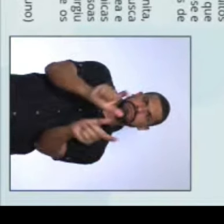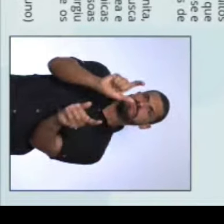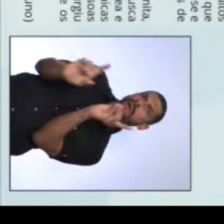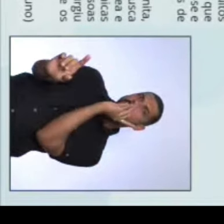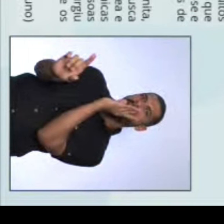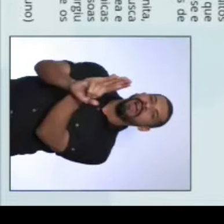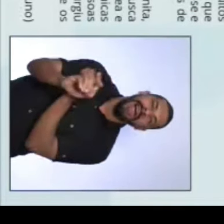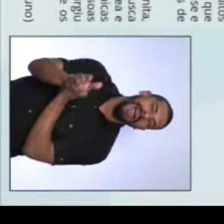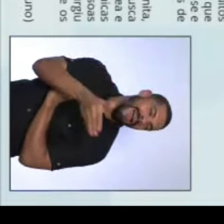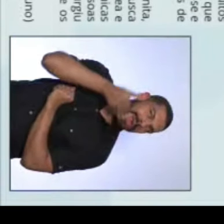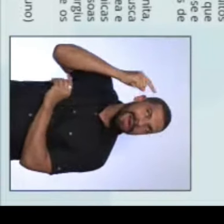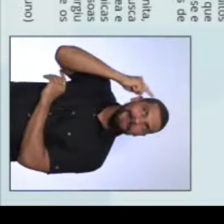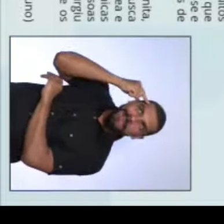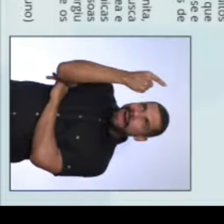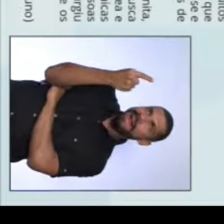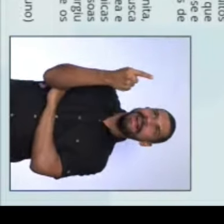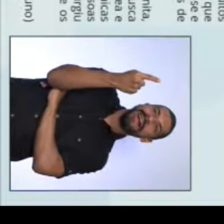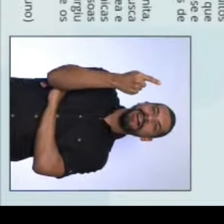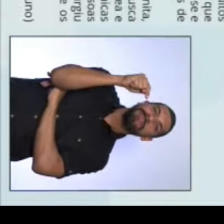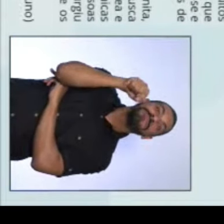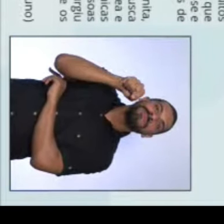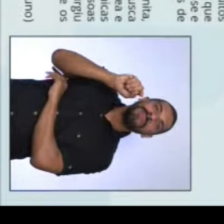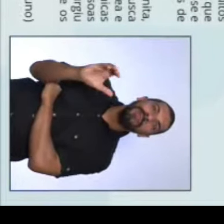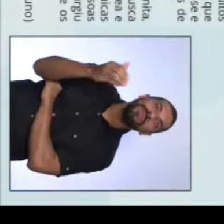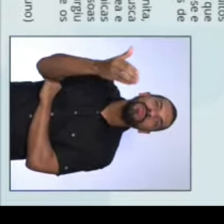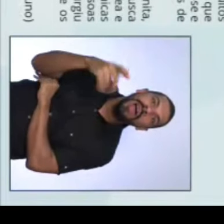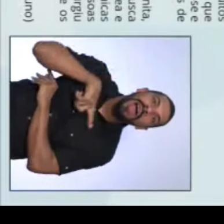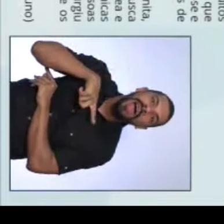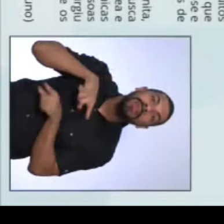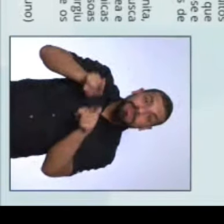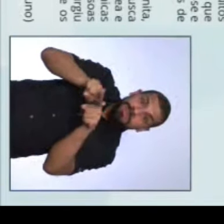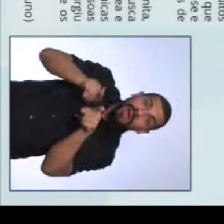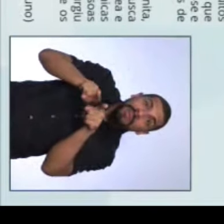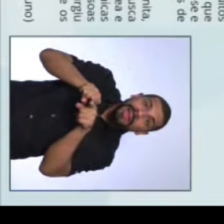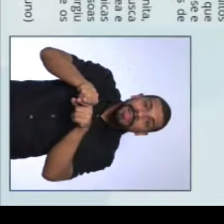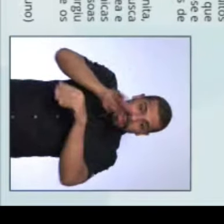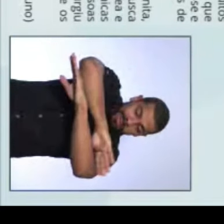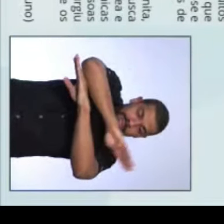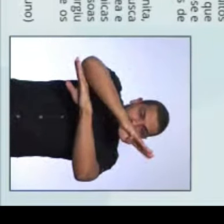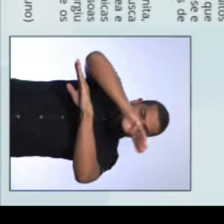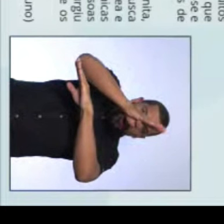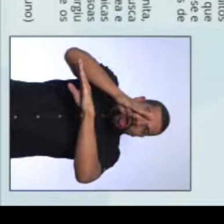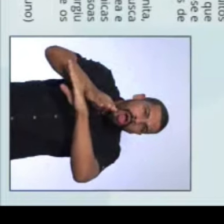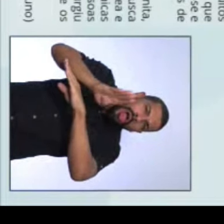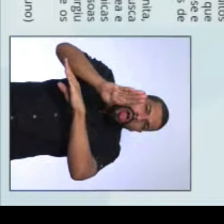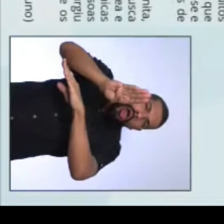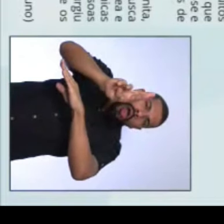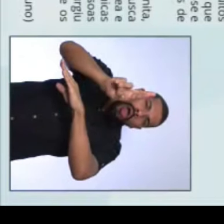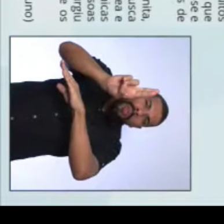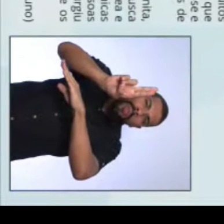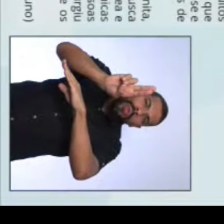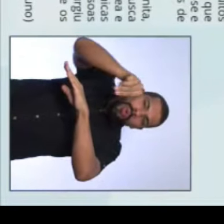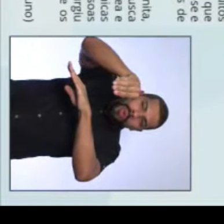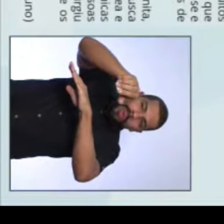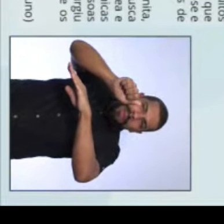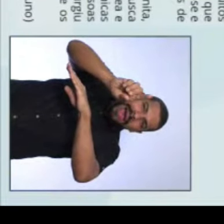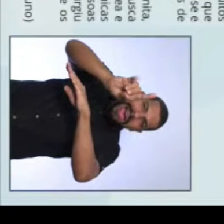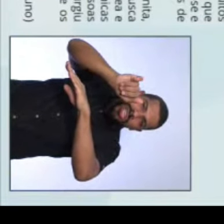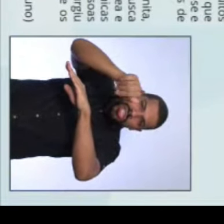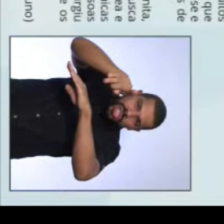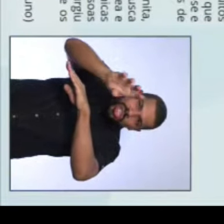uma boa ideia que isso ocorresse em Nova Brumadinho, que após o desastre de 50 anos